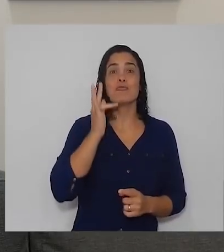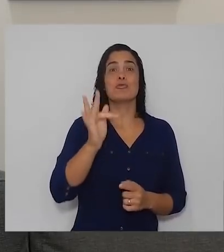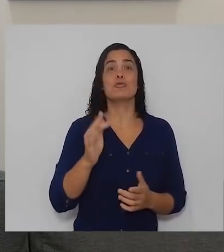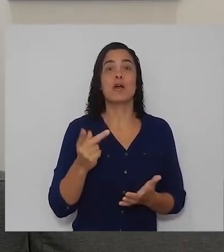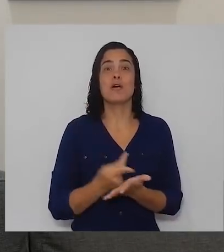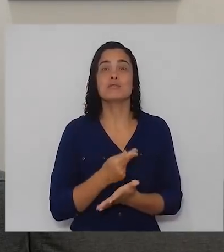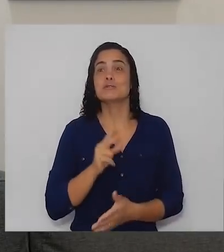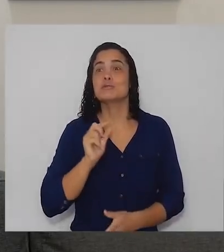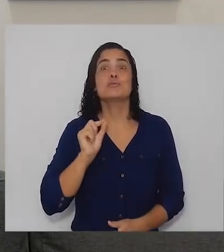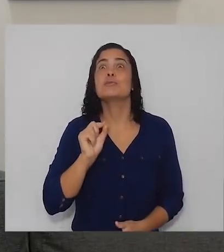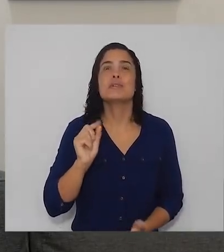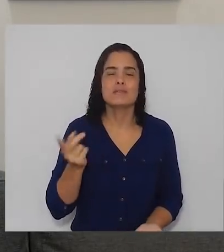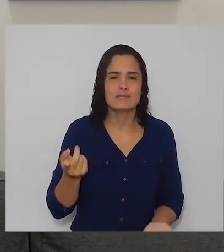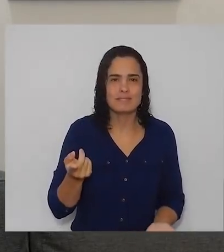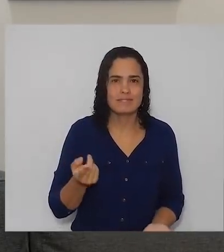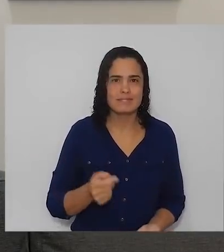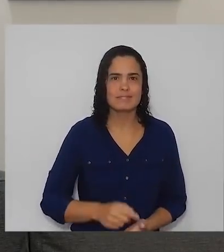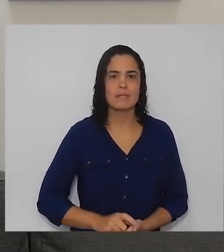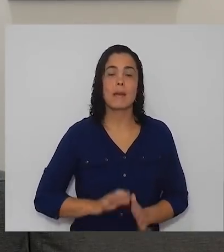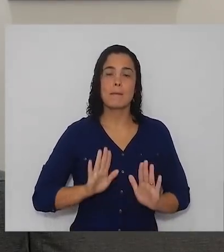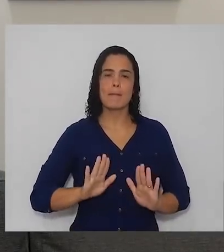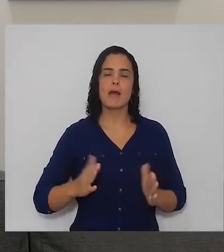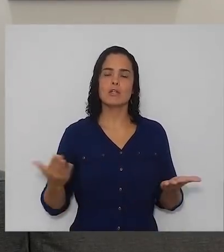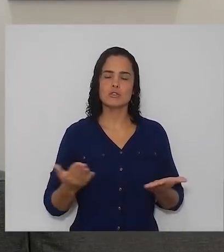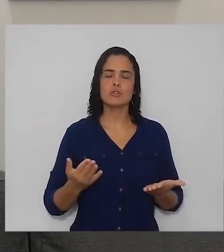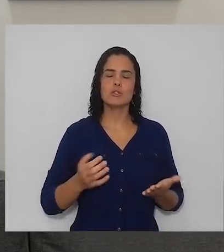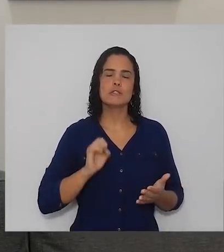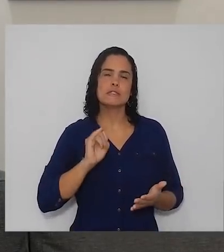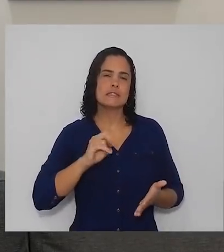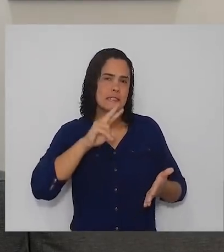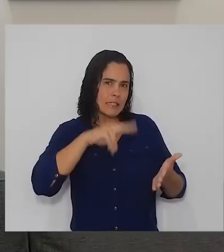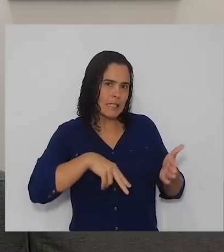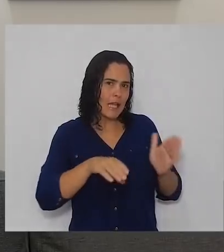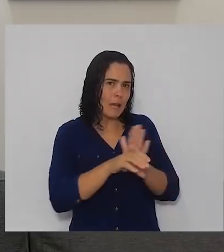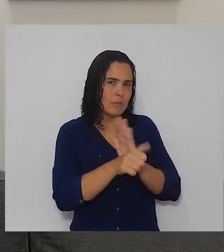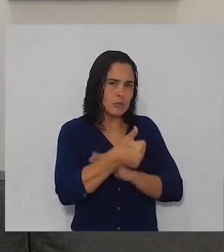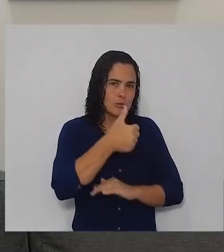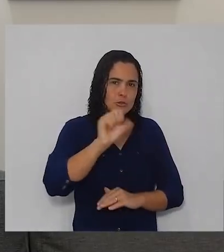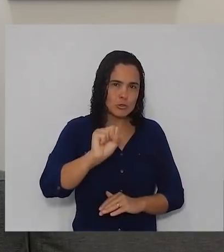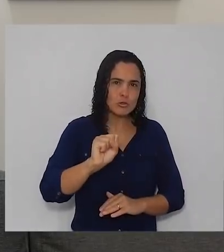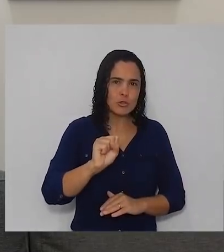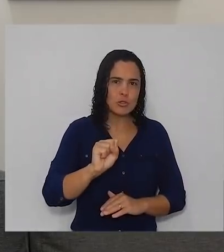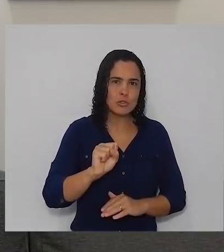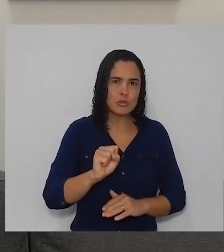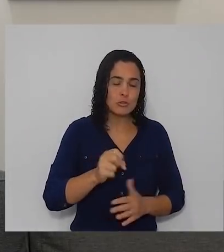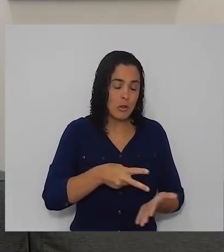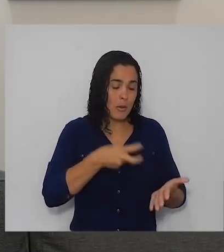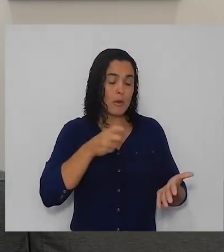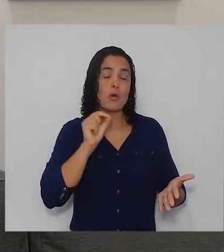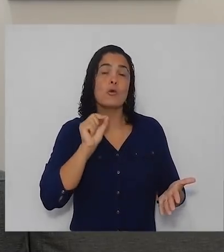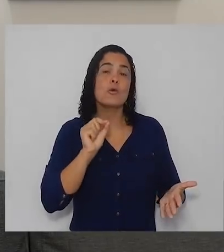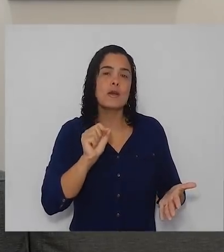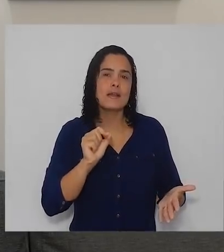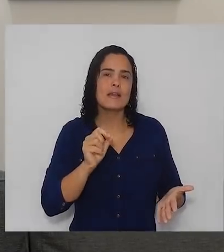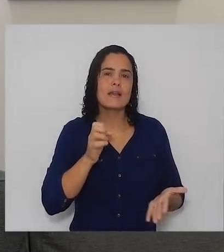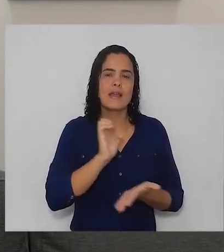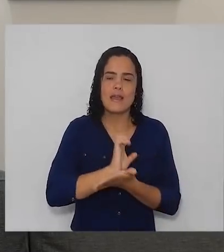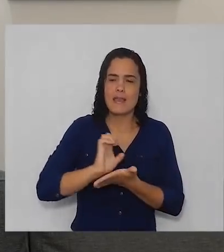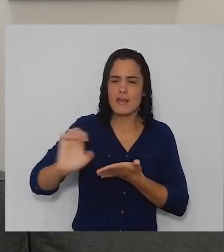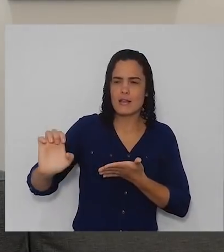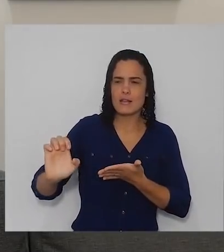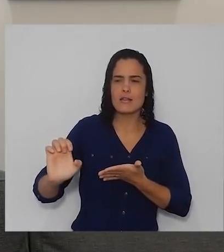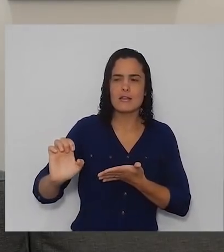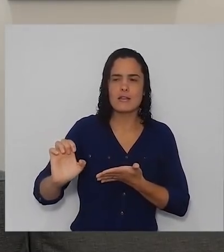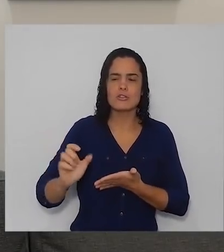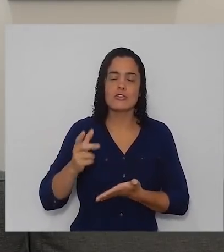vir. Hoje temos a história completa. Lemos o versículo, o capítulo 18, e vamos ver Elias combatendo e vencendo